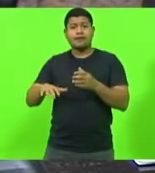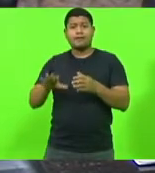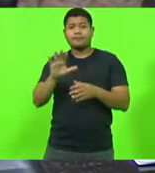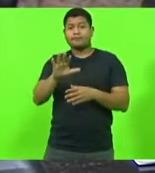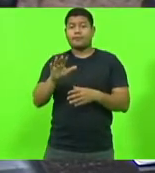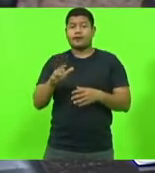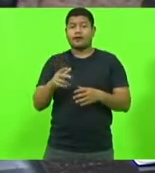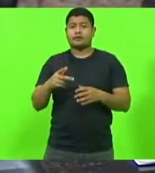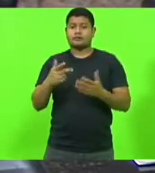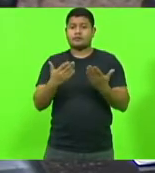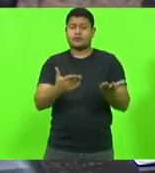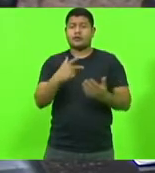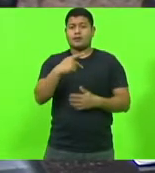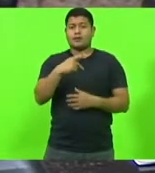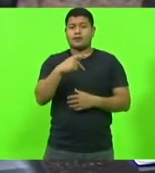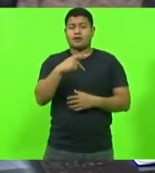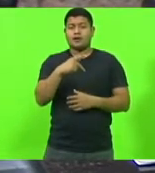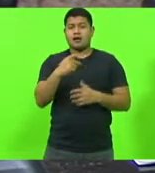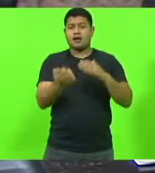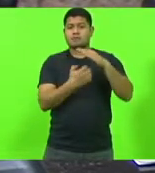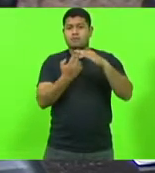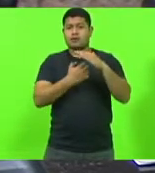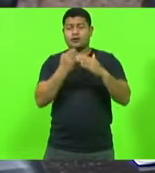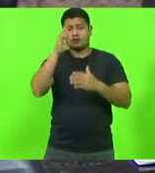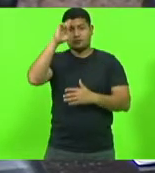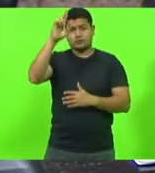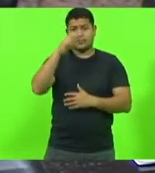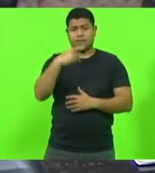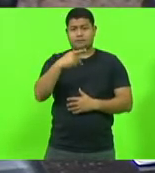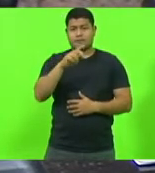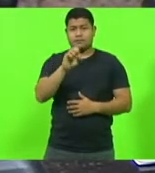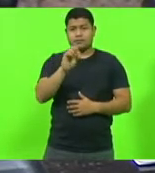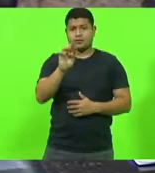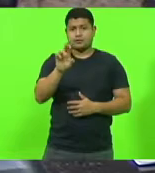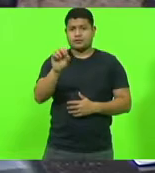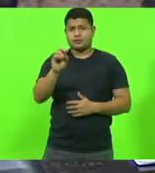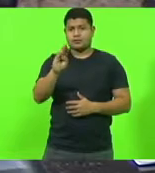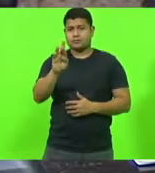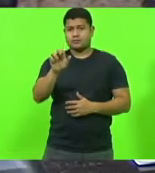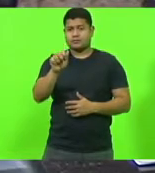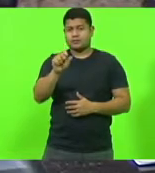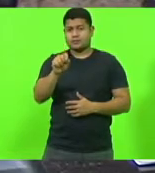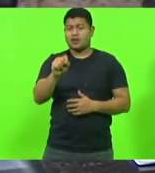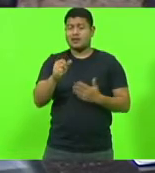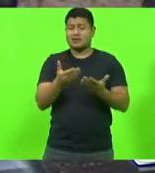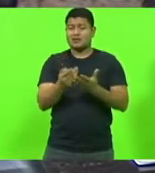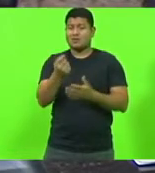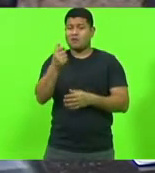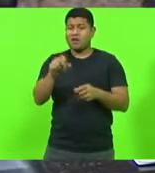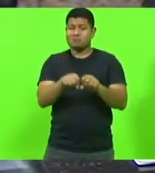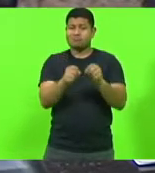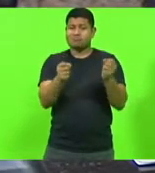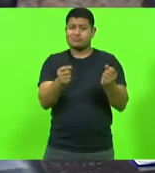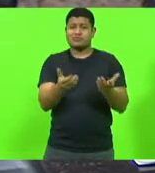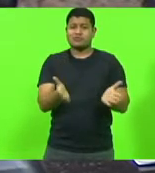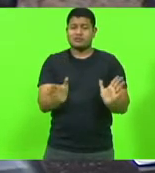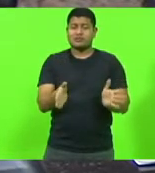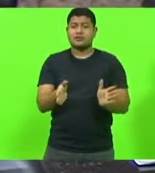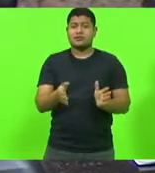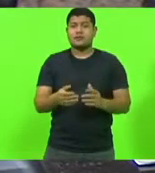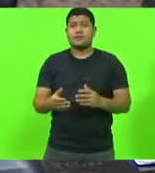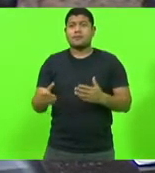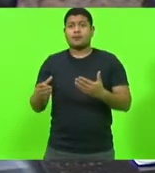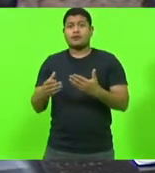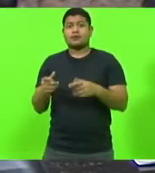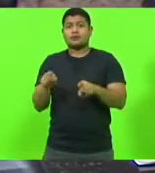Petrobras totalmente endividada e quase quebrada. Cotação do dólar, mais a variação cambial, outra